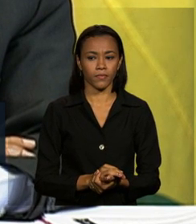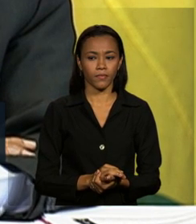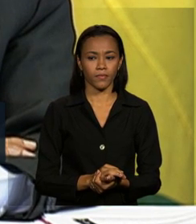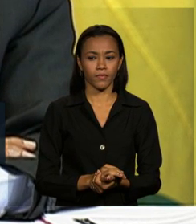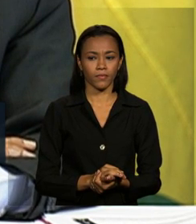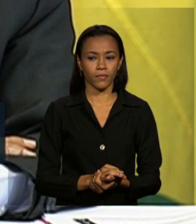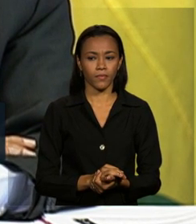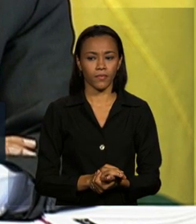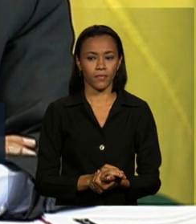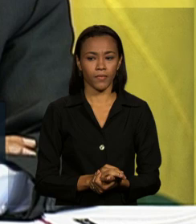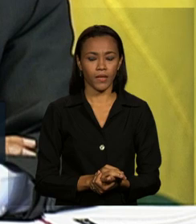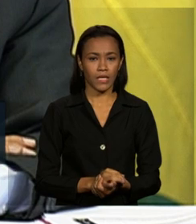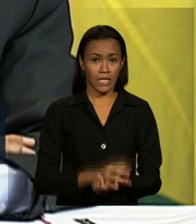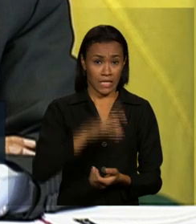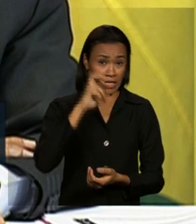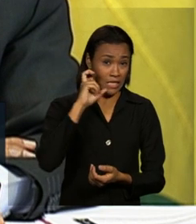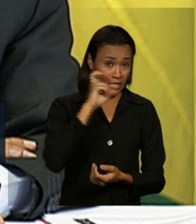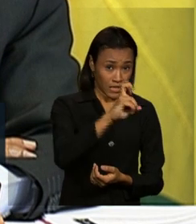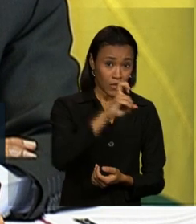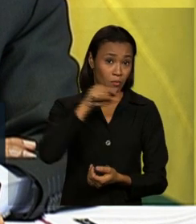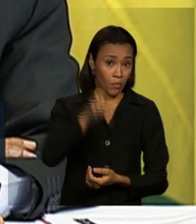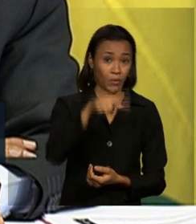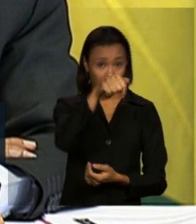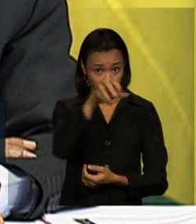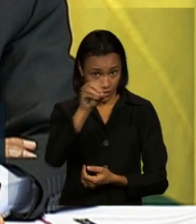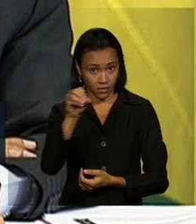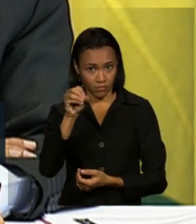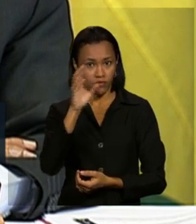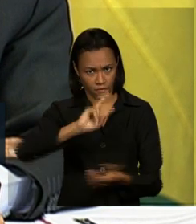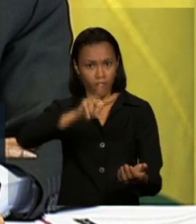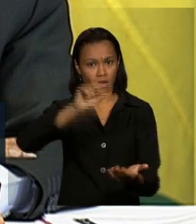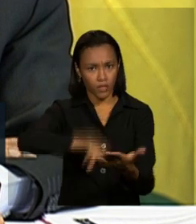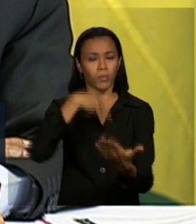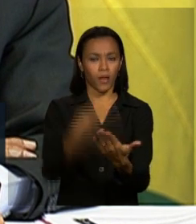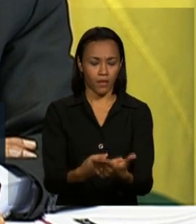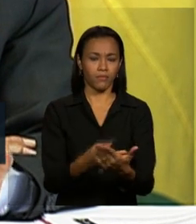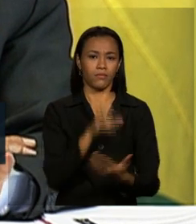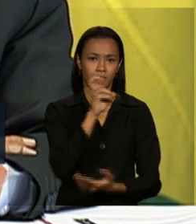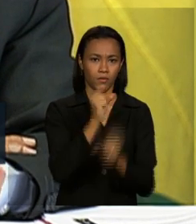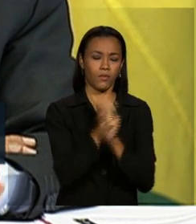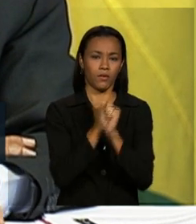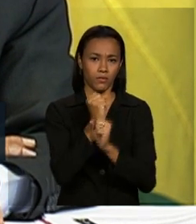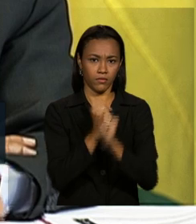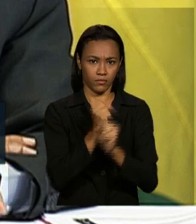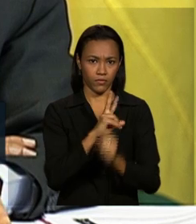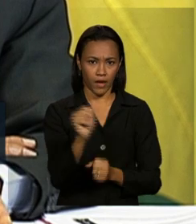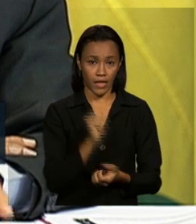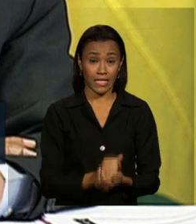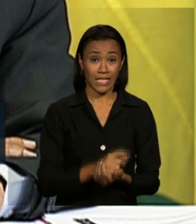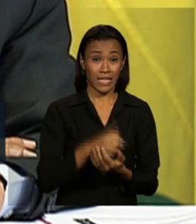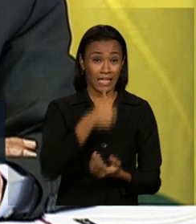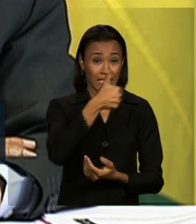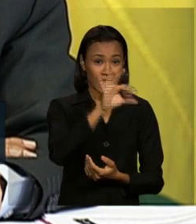ferrovias 5700 km serão duplicados em 5 anos entendi em 5 anos e ferrovias nas ferrovias